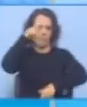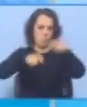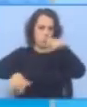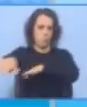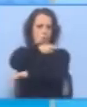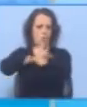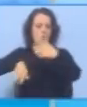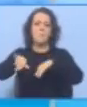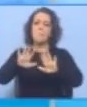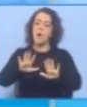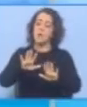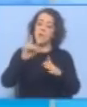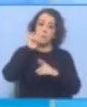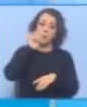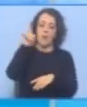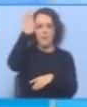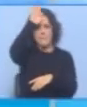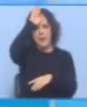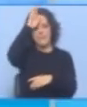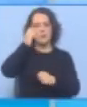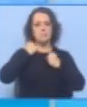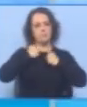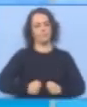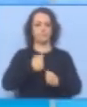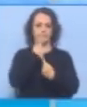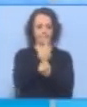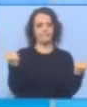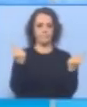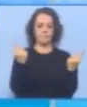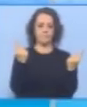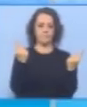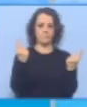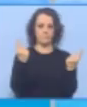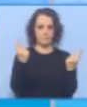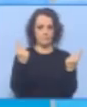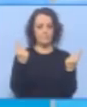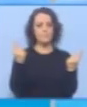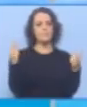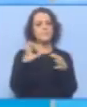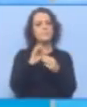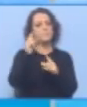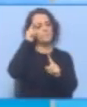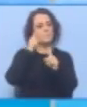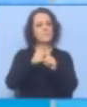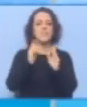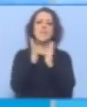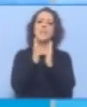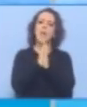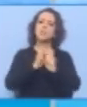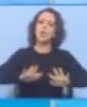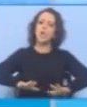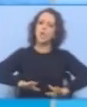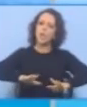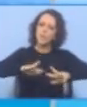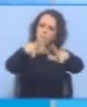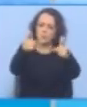é significativo que o Papa tenha tomado esta posição firme, também na perspectiva da evolução da doutrina da Igreja.